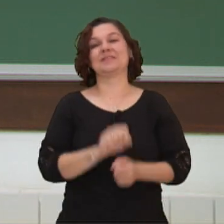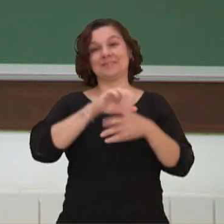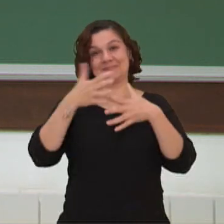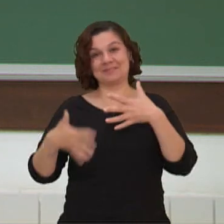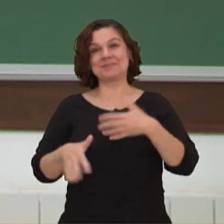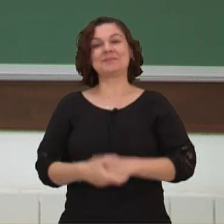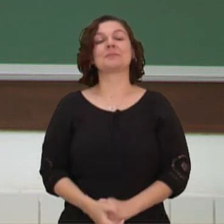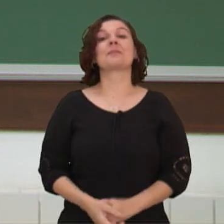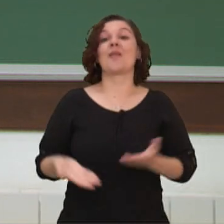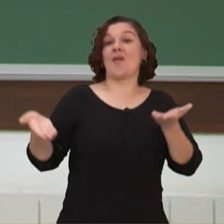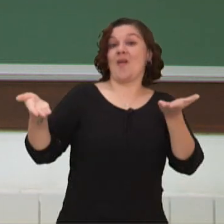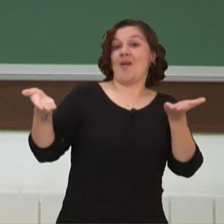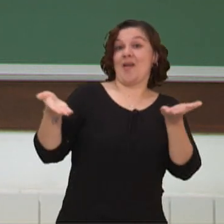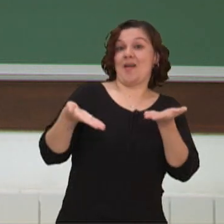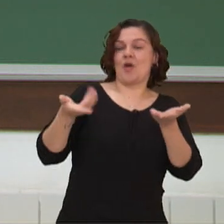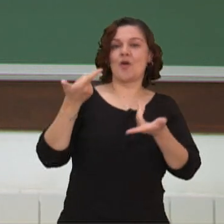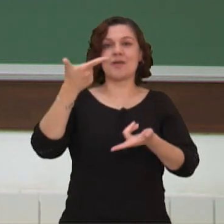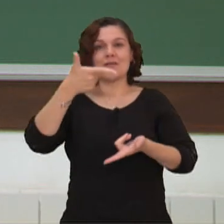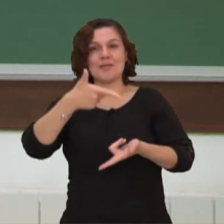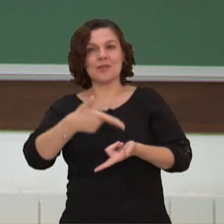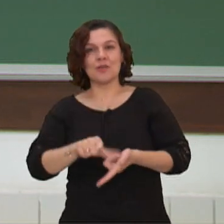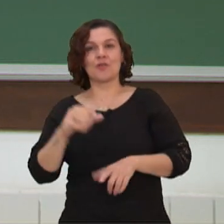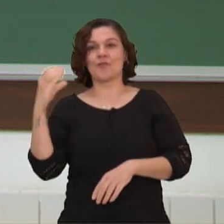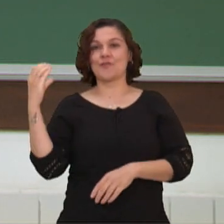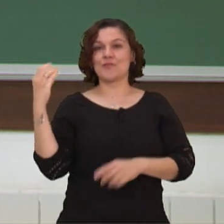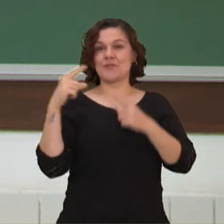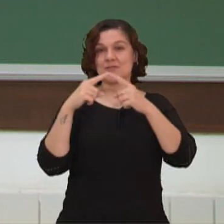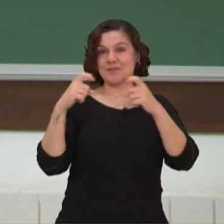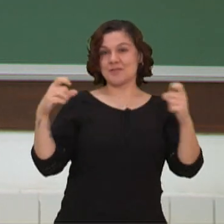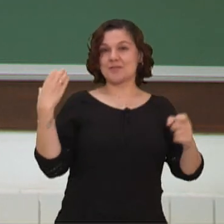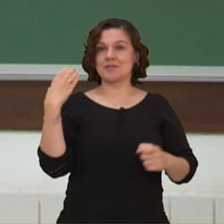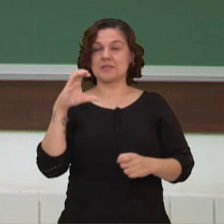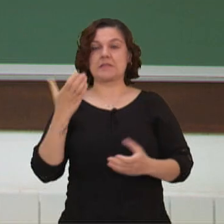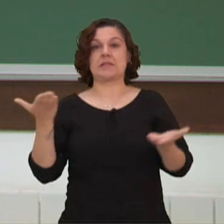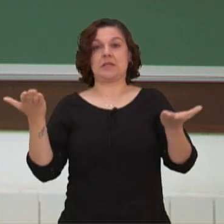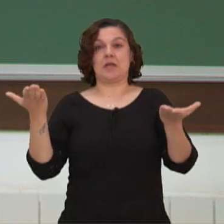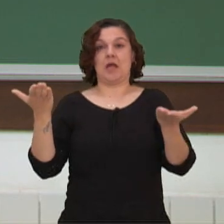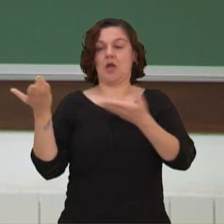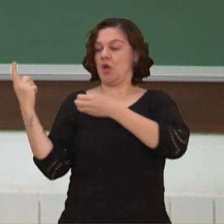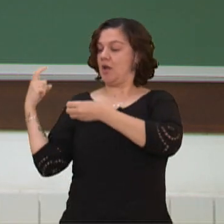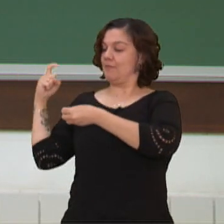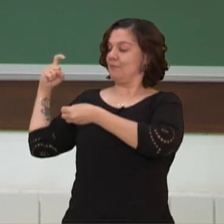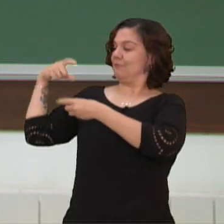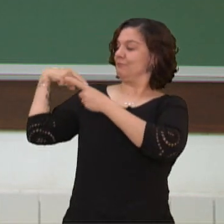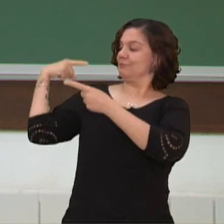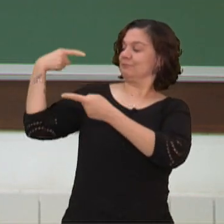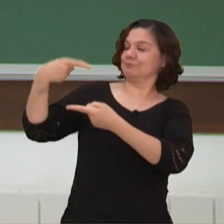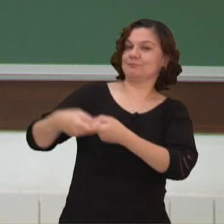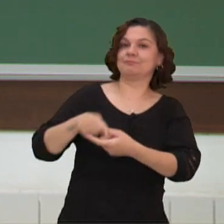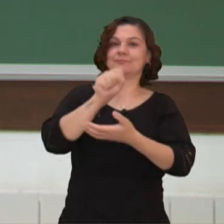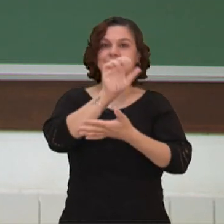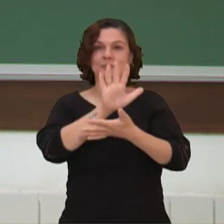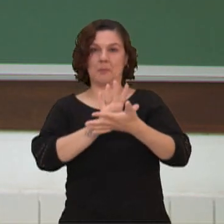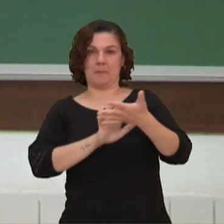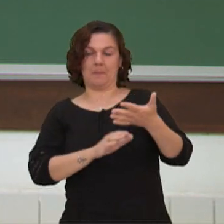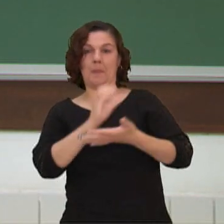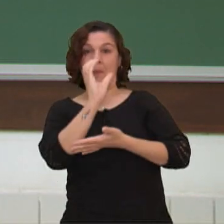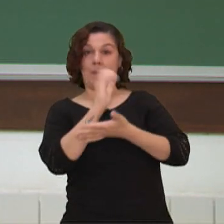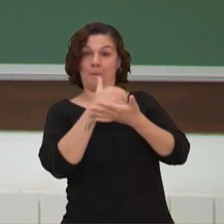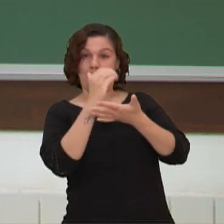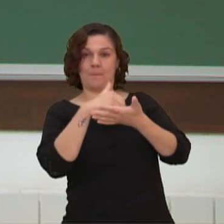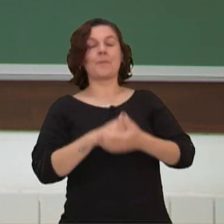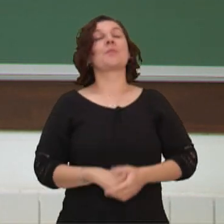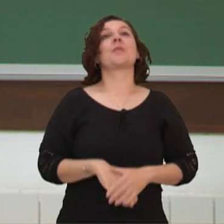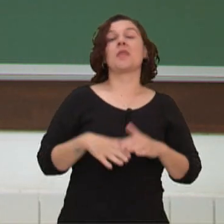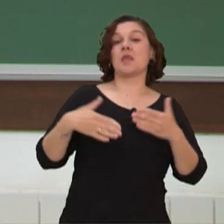Libras. Vamos trabalhar mais uma aula de ciências. Agora a gente vai entrar numa rodada de retomada de conteúdos. Frequentemente a gente vinha